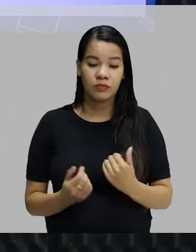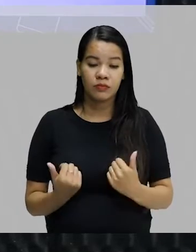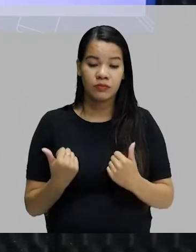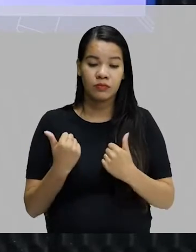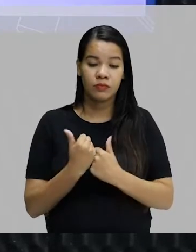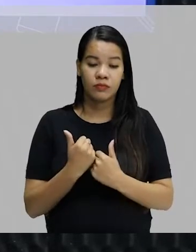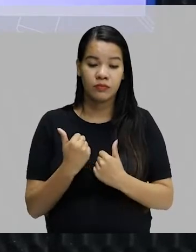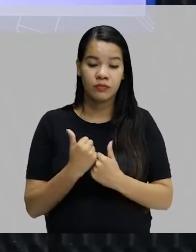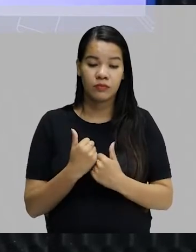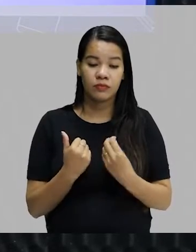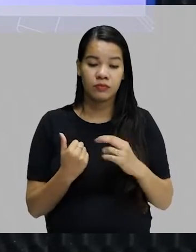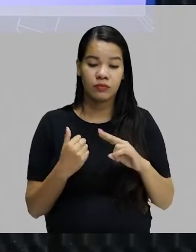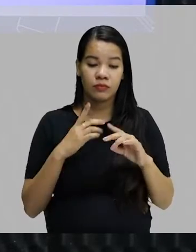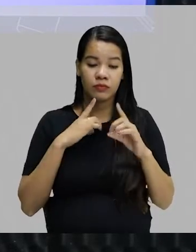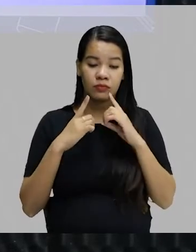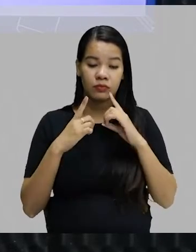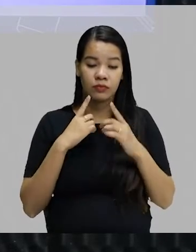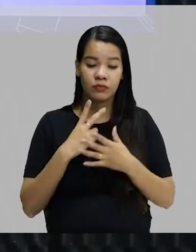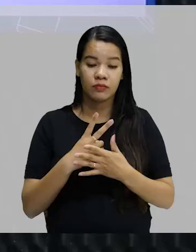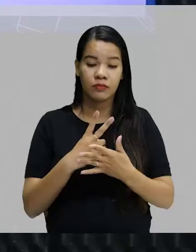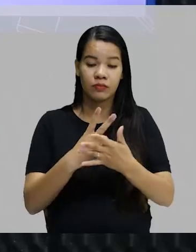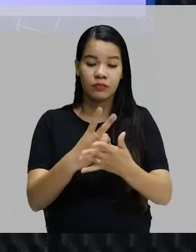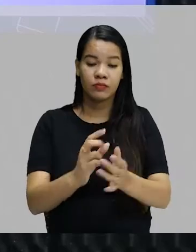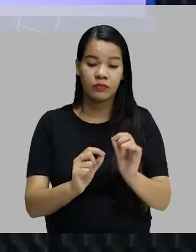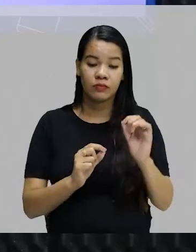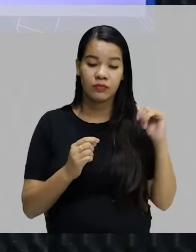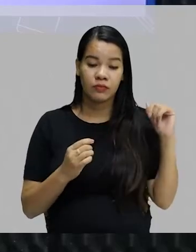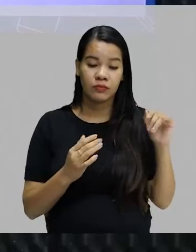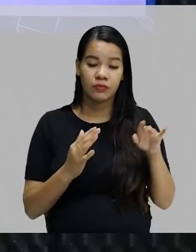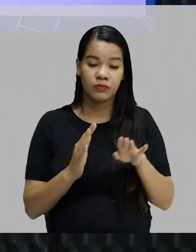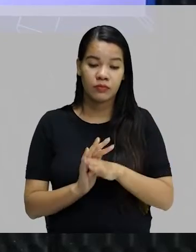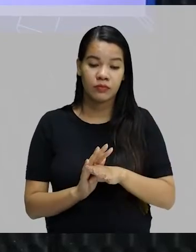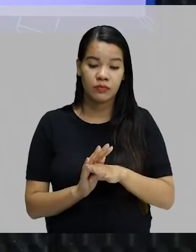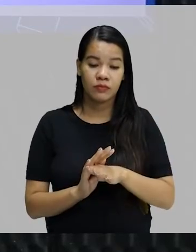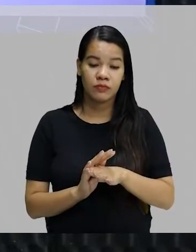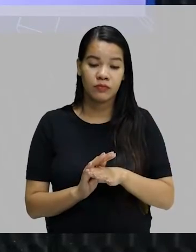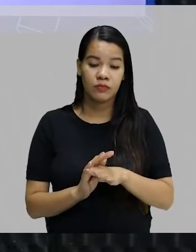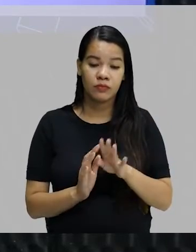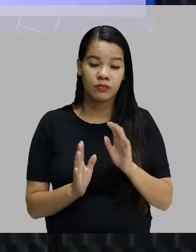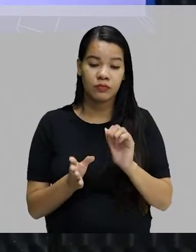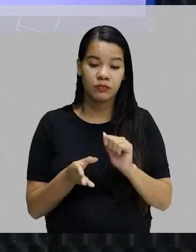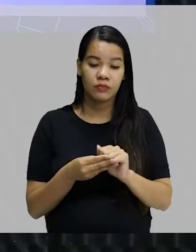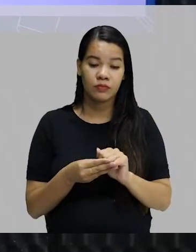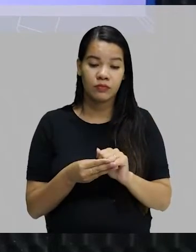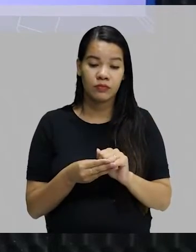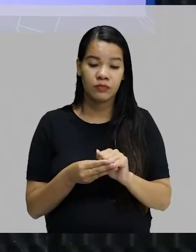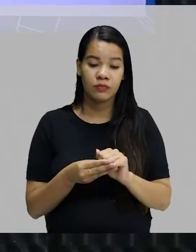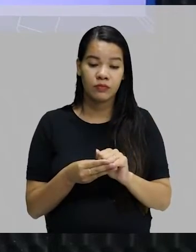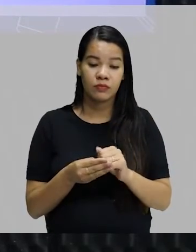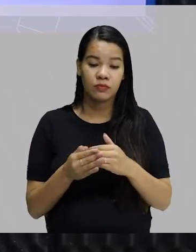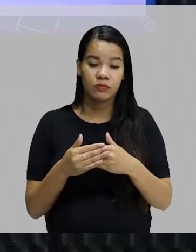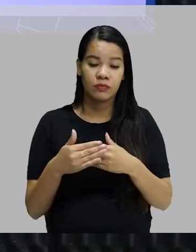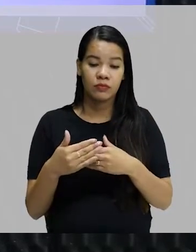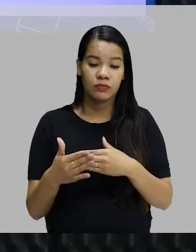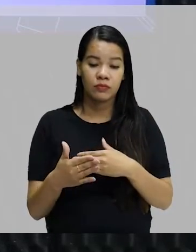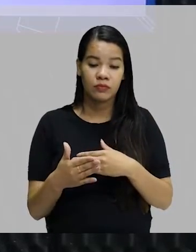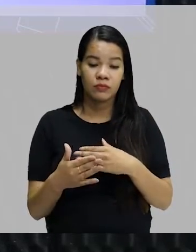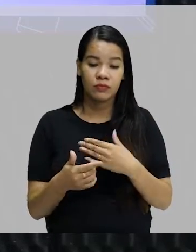troca mútua, aquele diálogo constante, aquilo que traz para a gente, tá, o conhecimento ali a partir